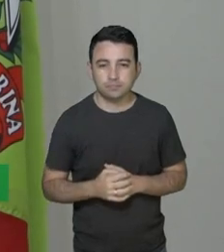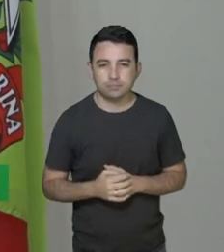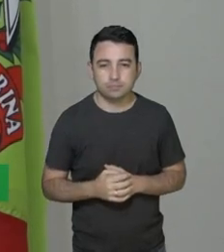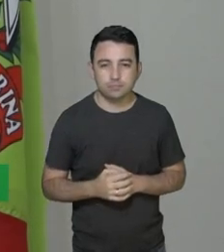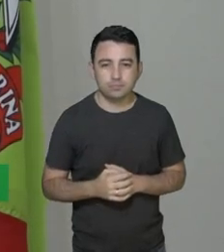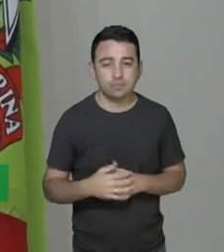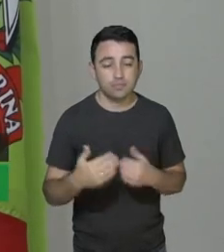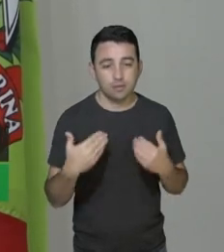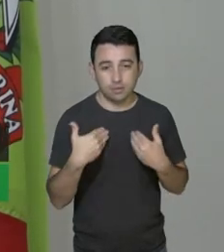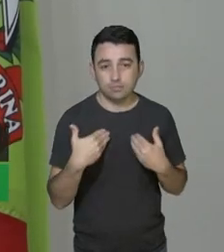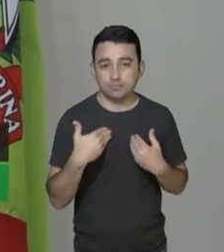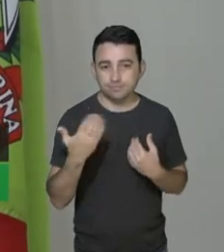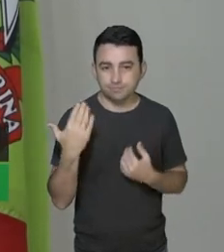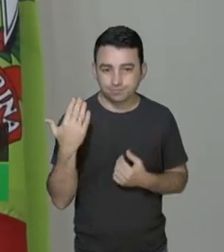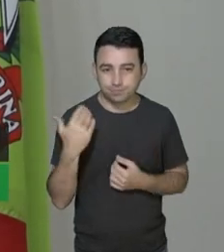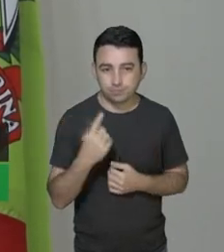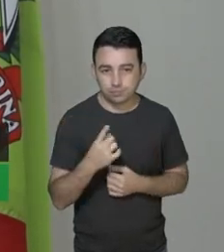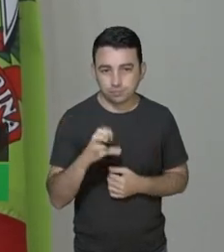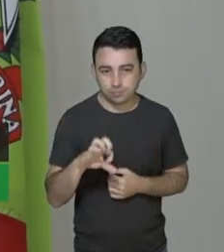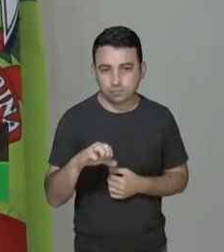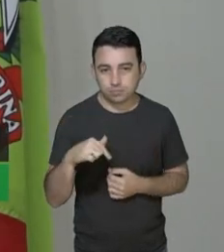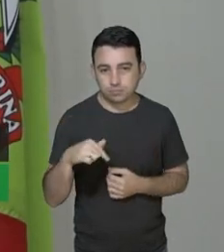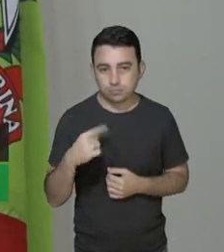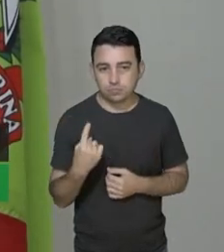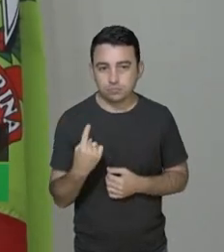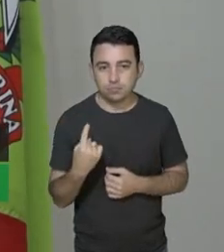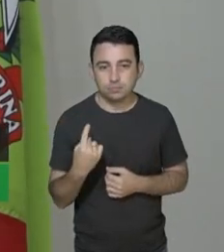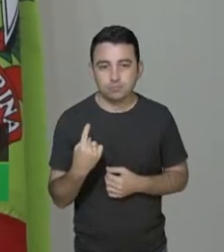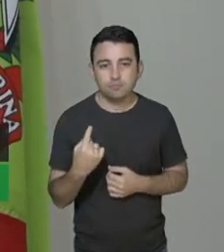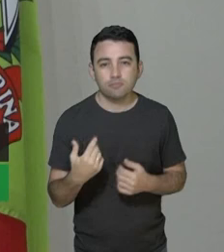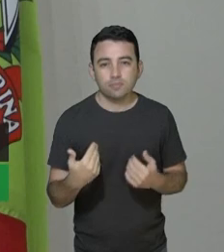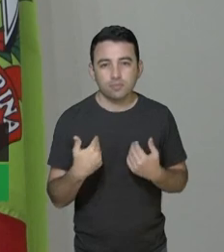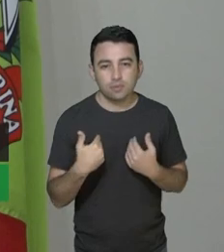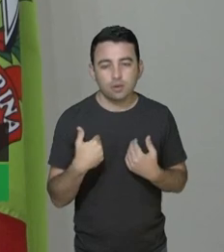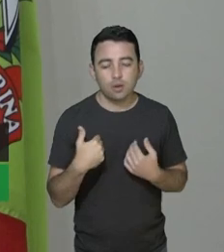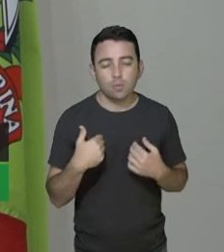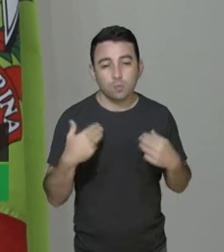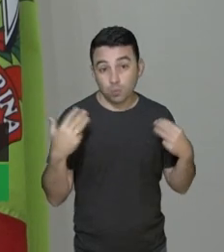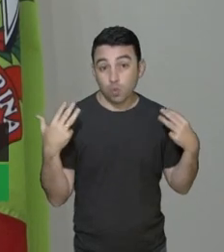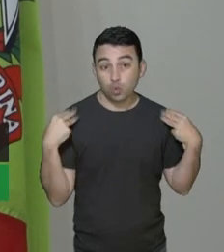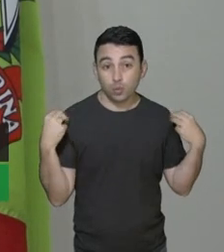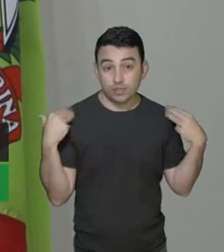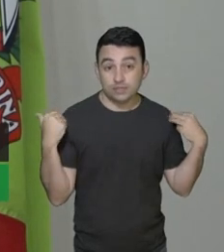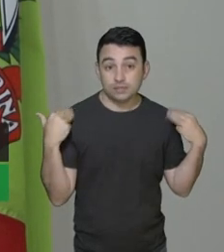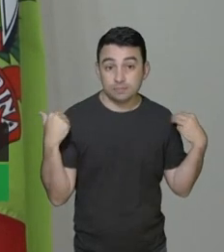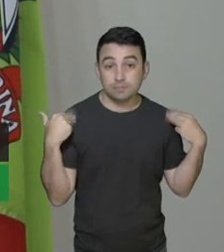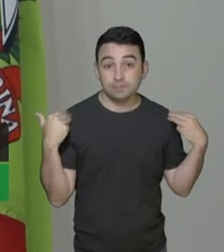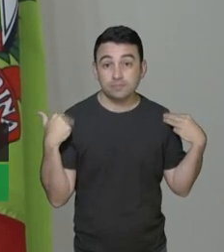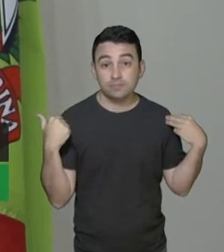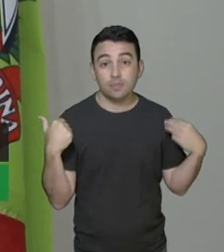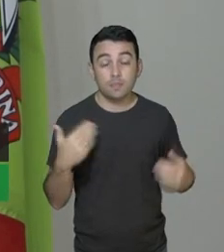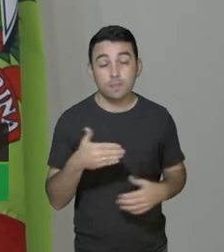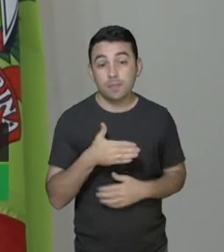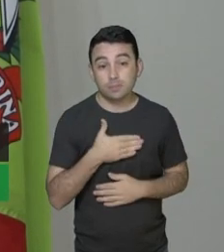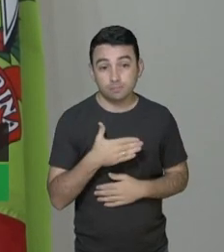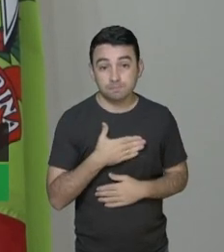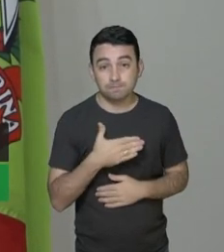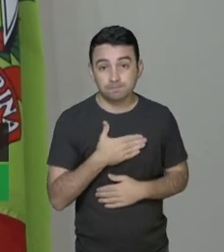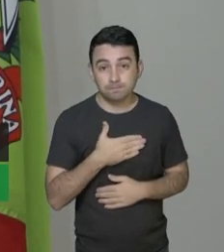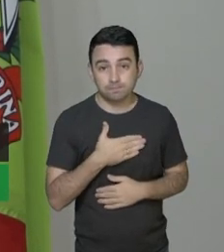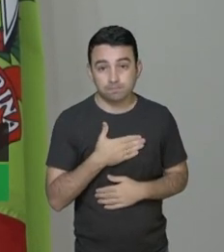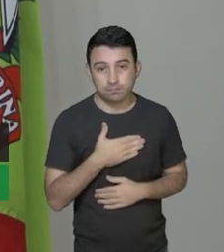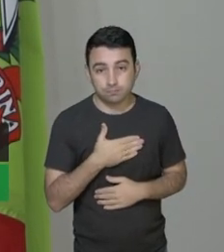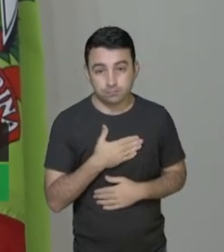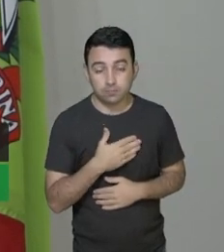eu era, 1971, eu era motorista do meu